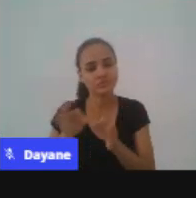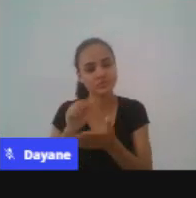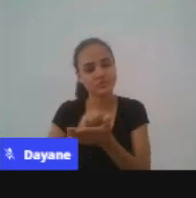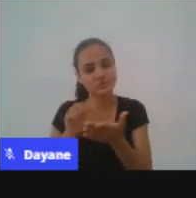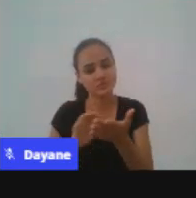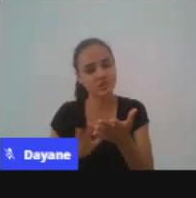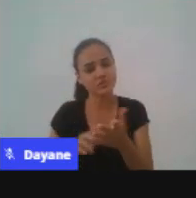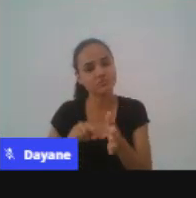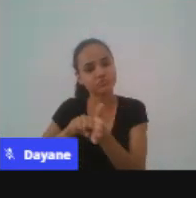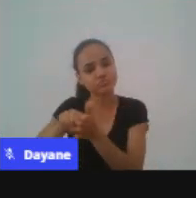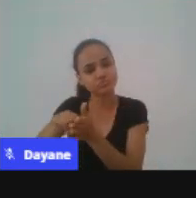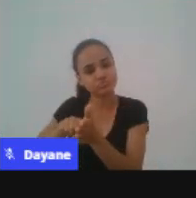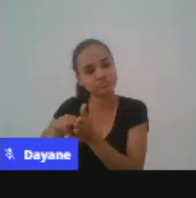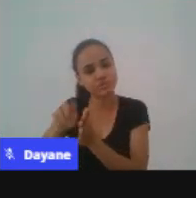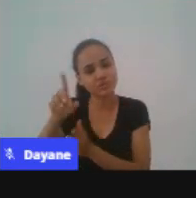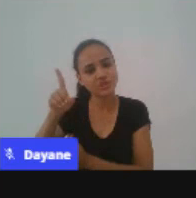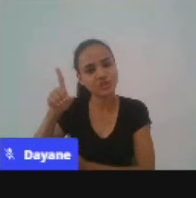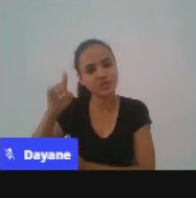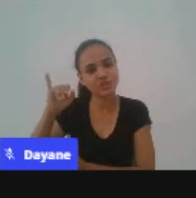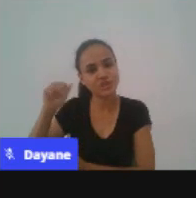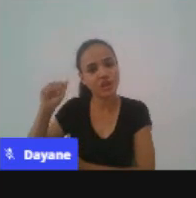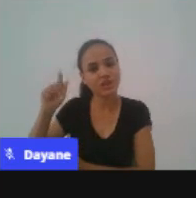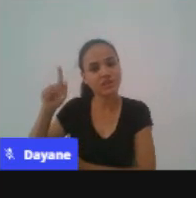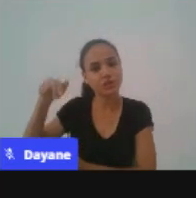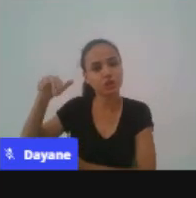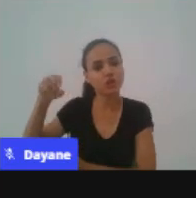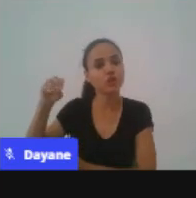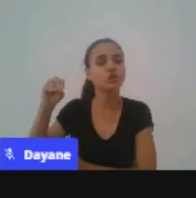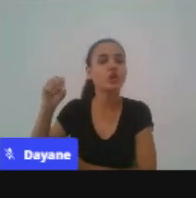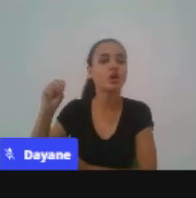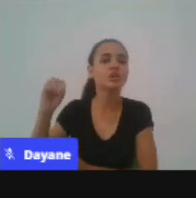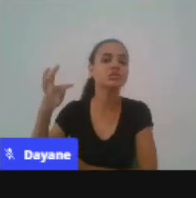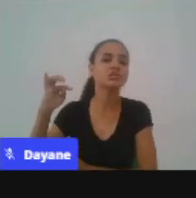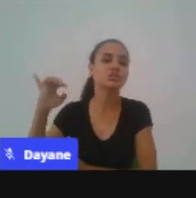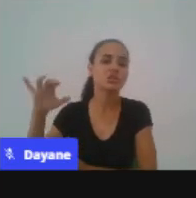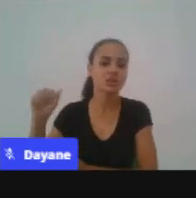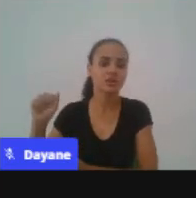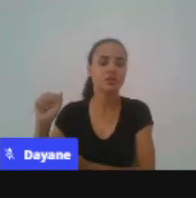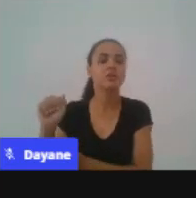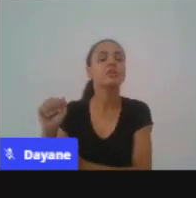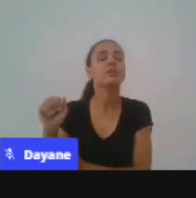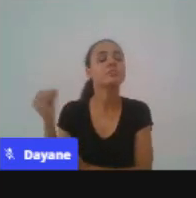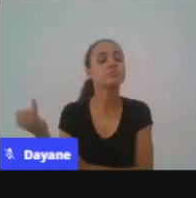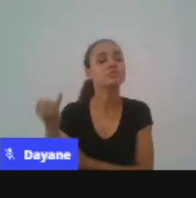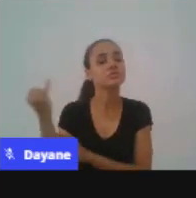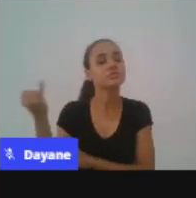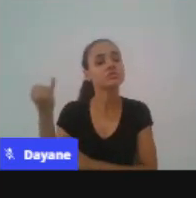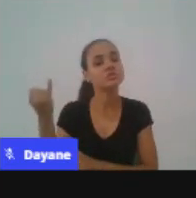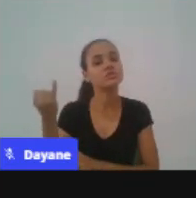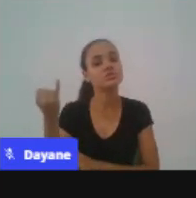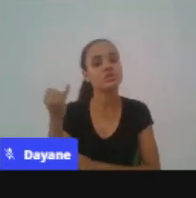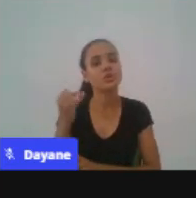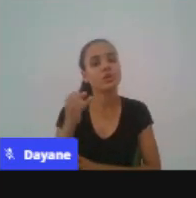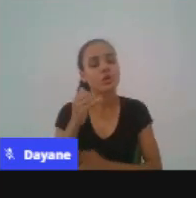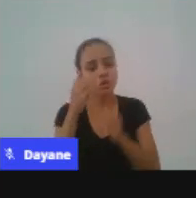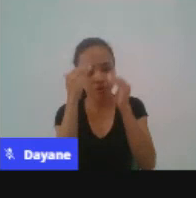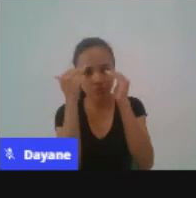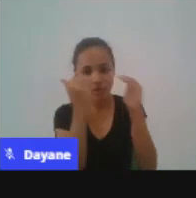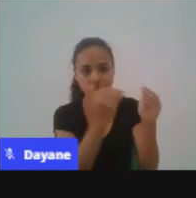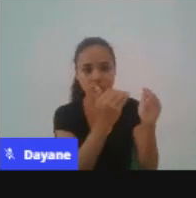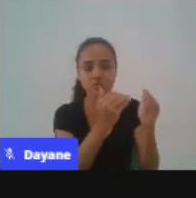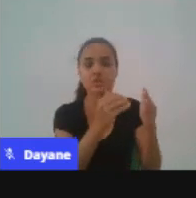que a gente siga alguns critérios. Um desses casos é você pensar nas atividades que já